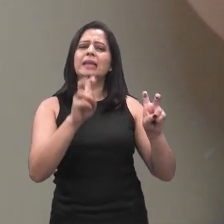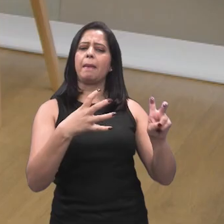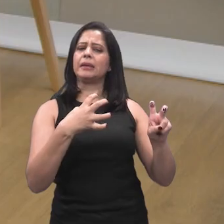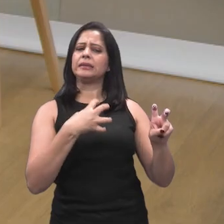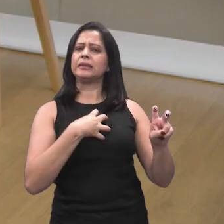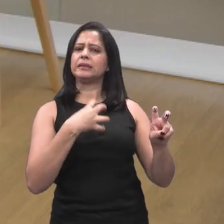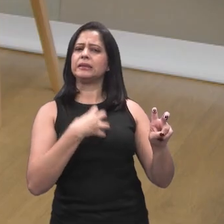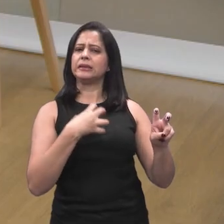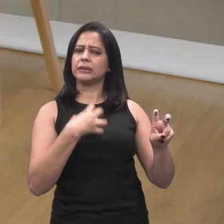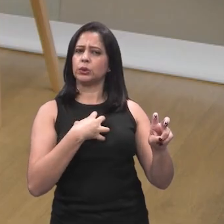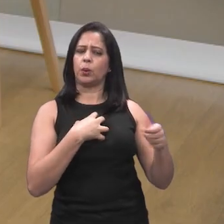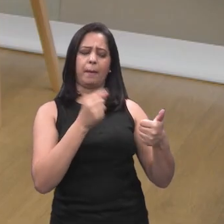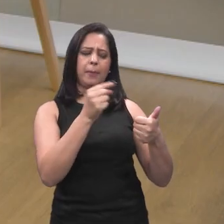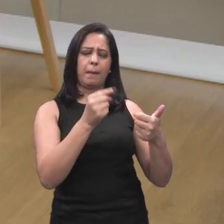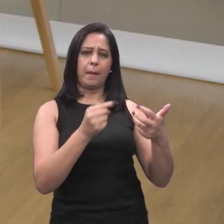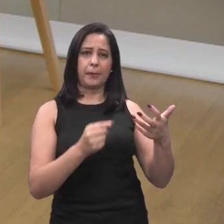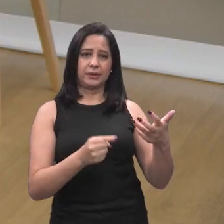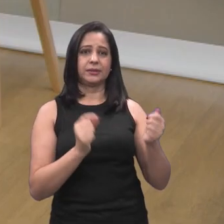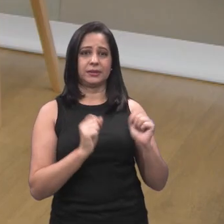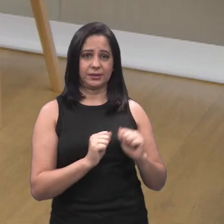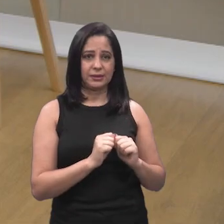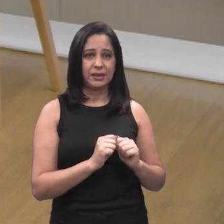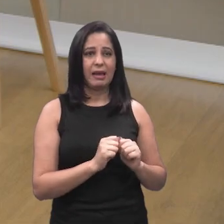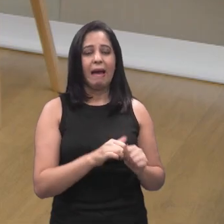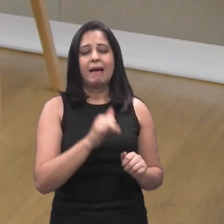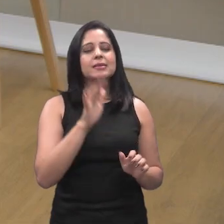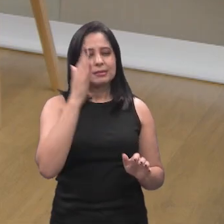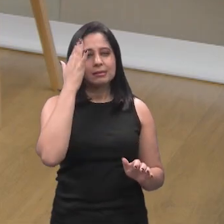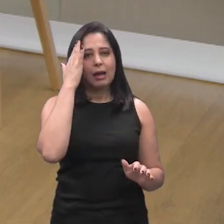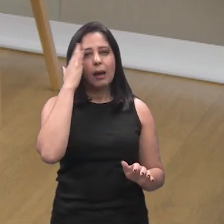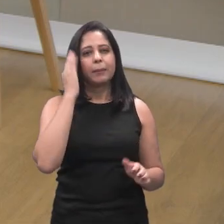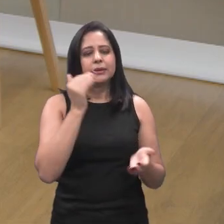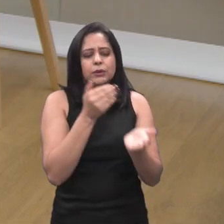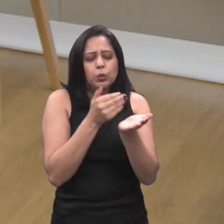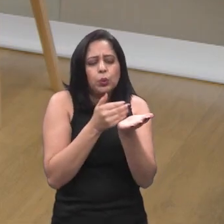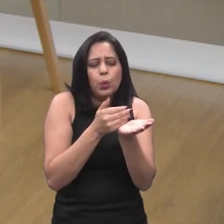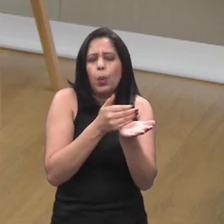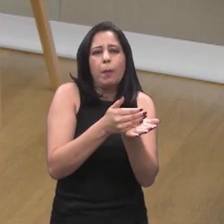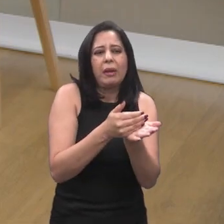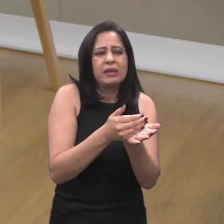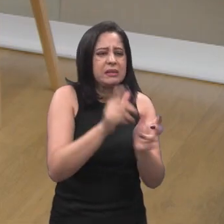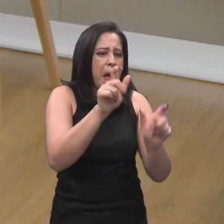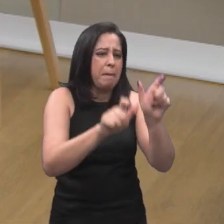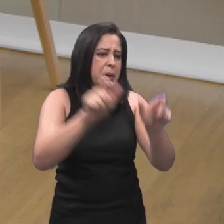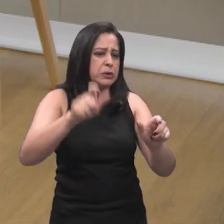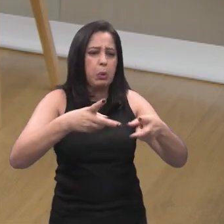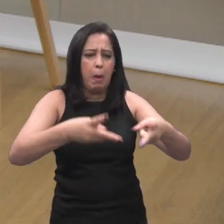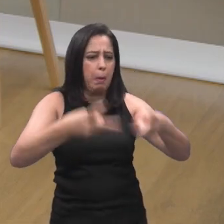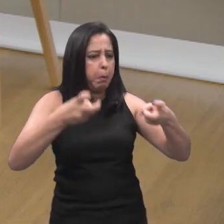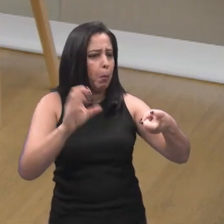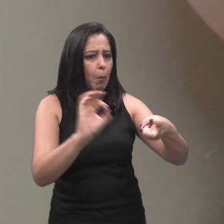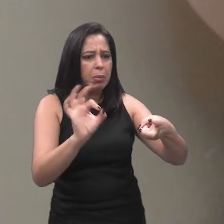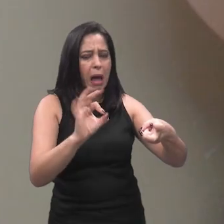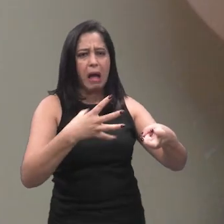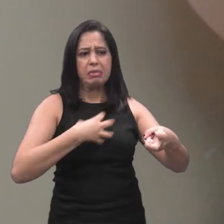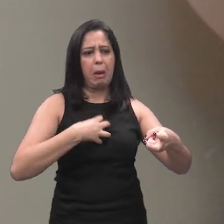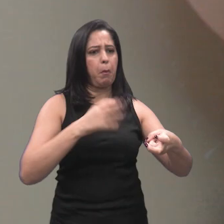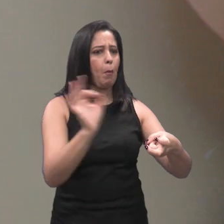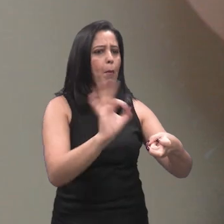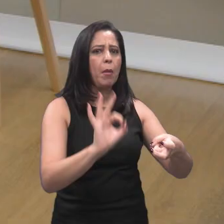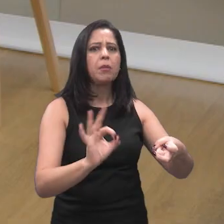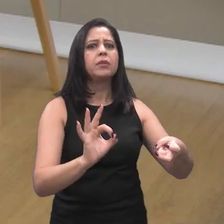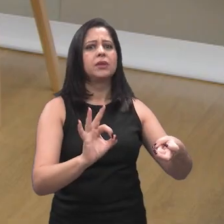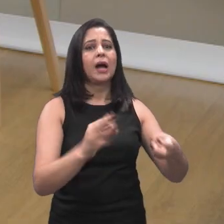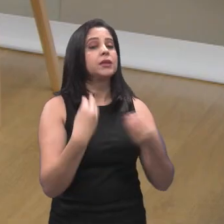vezes, principalmente ali no início, acaba sendo assintomático, né? Não tem sintomas como em outras doenças. Sim. Então, como identificar?